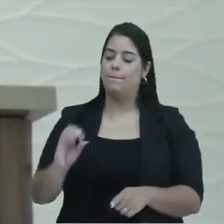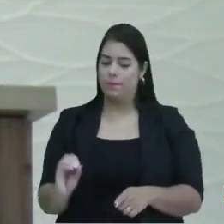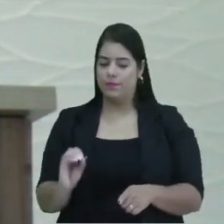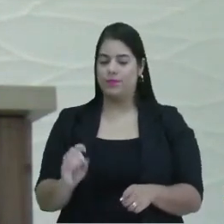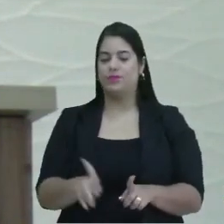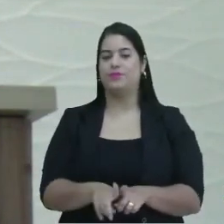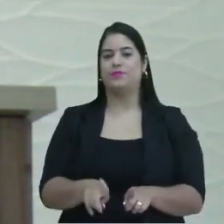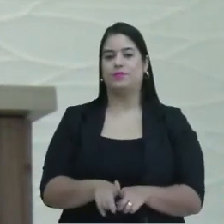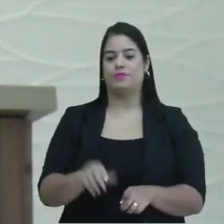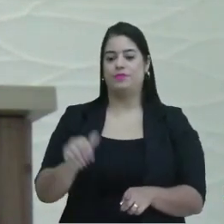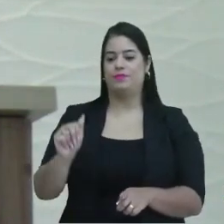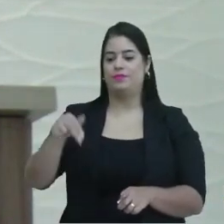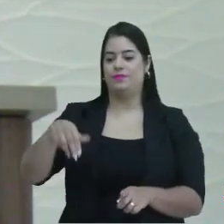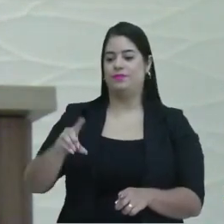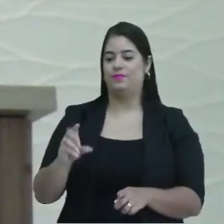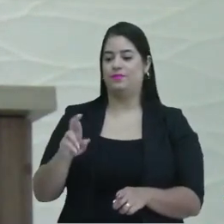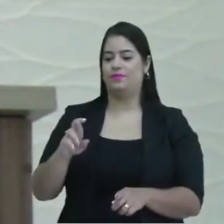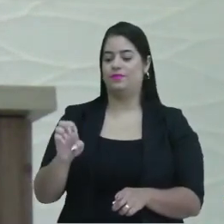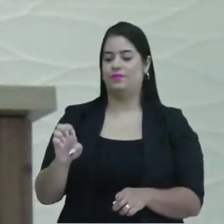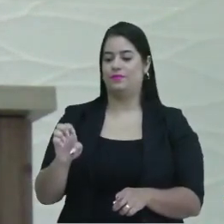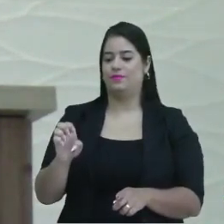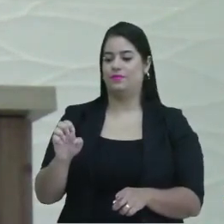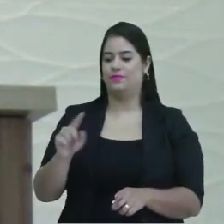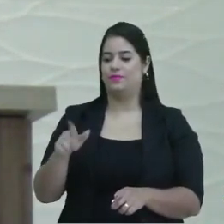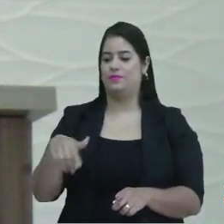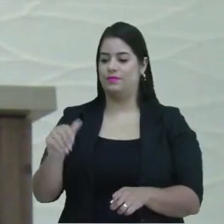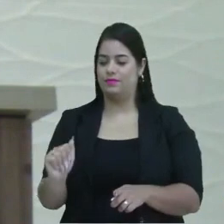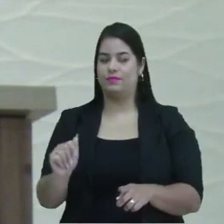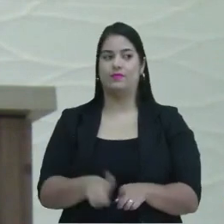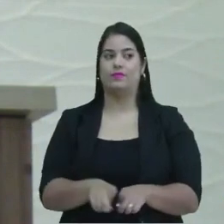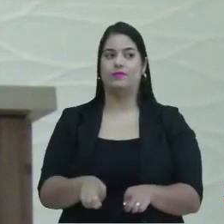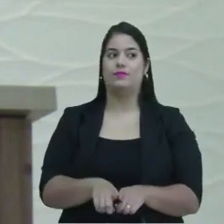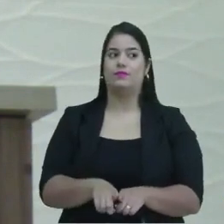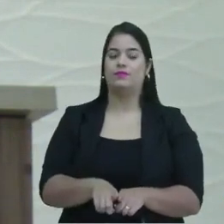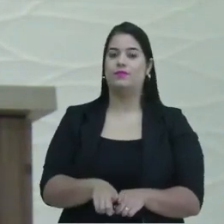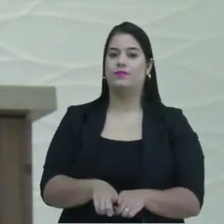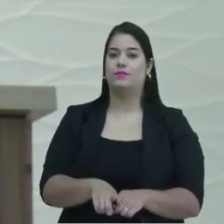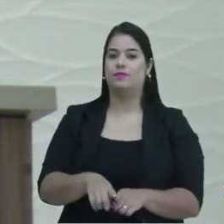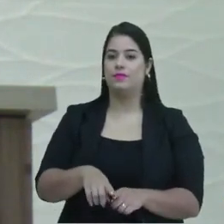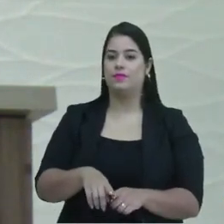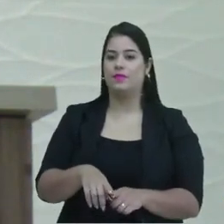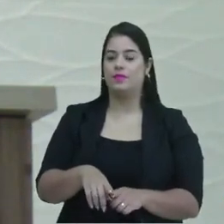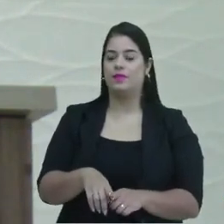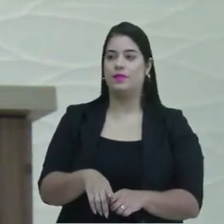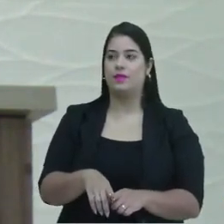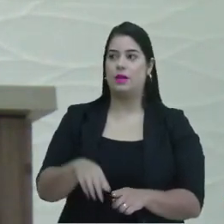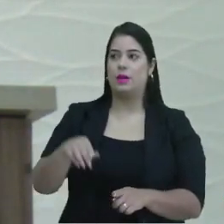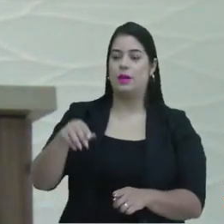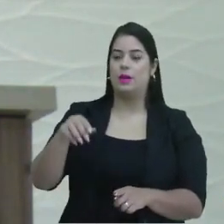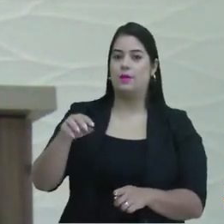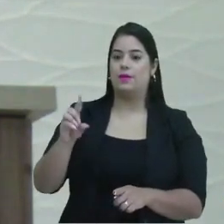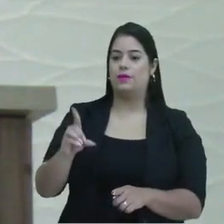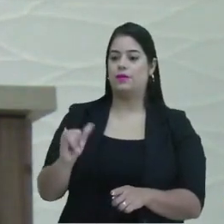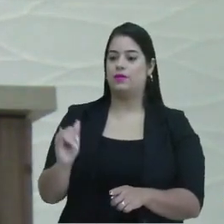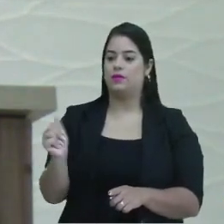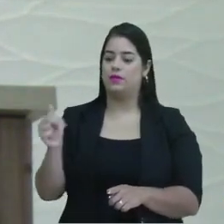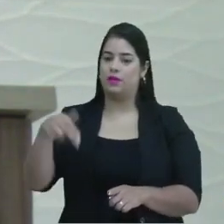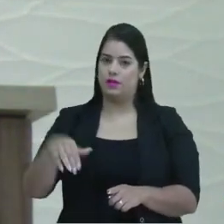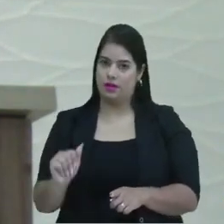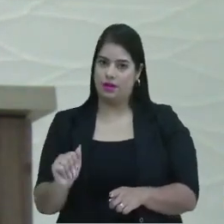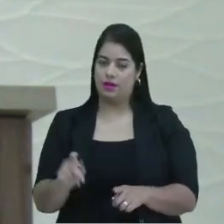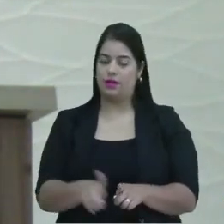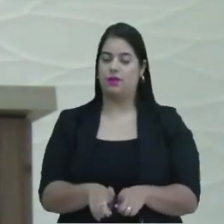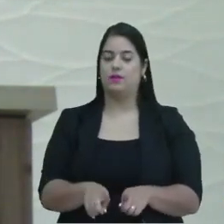policial, Andresa, filha de Dona Delma, do supermercado, a senhora Diana, mãe de Talita e